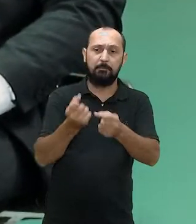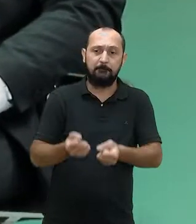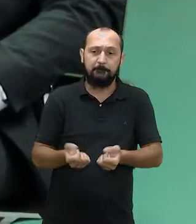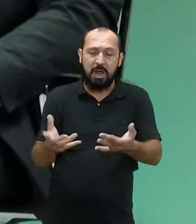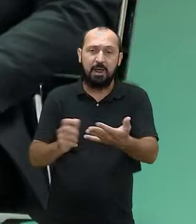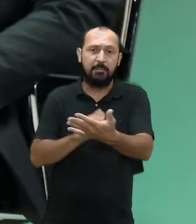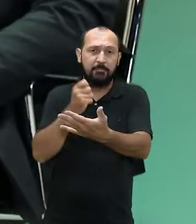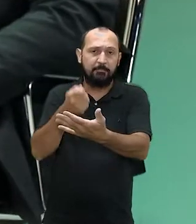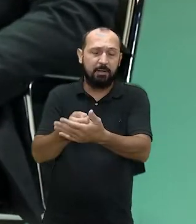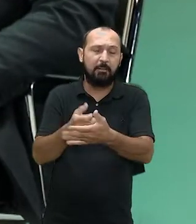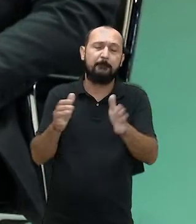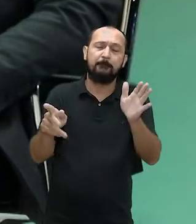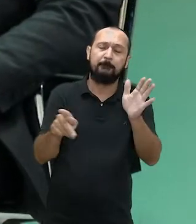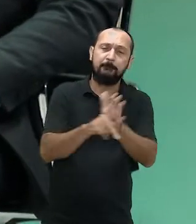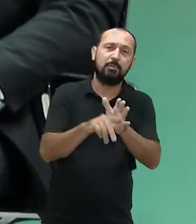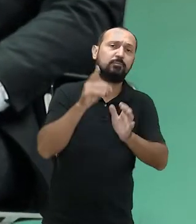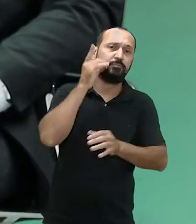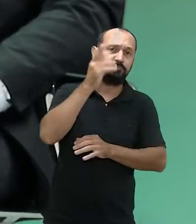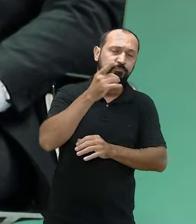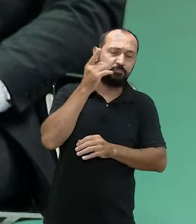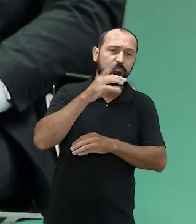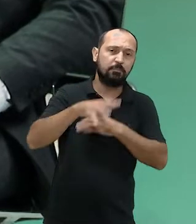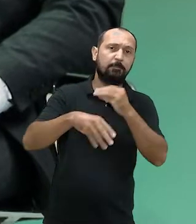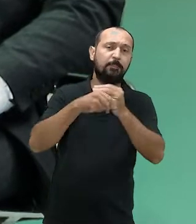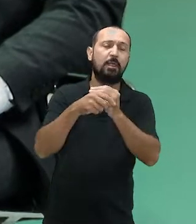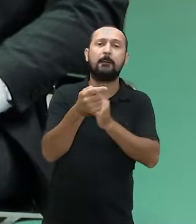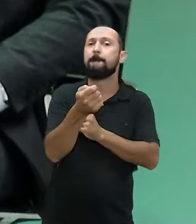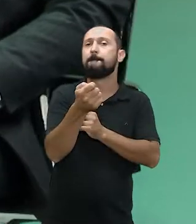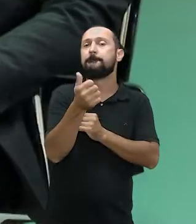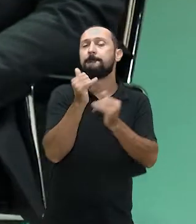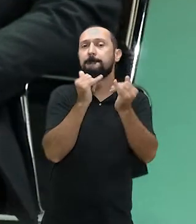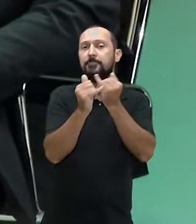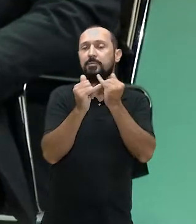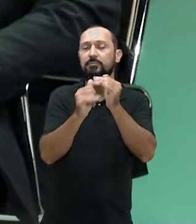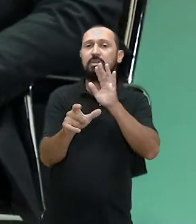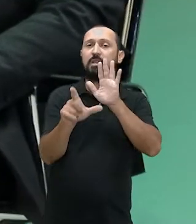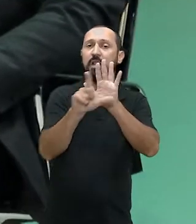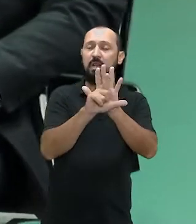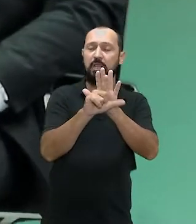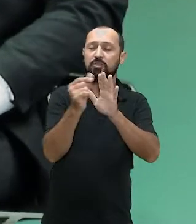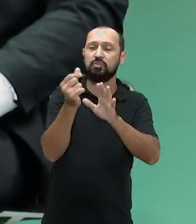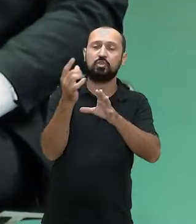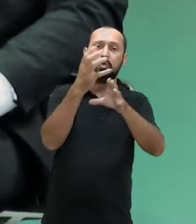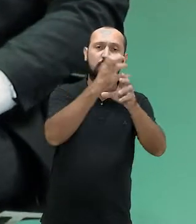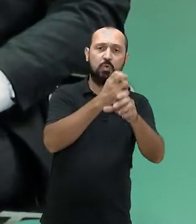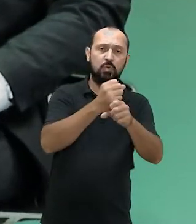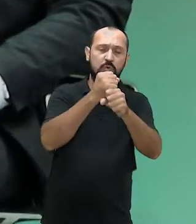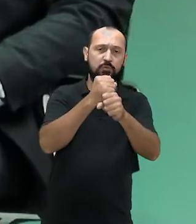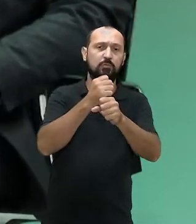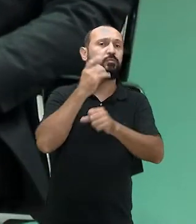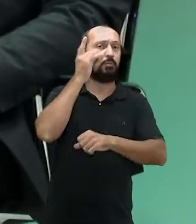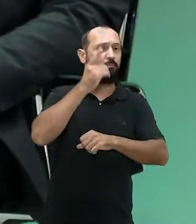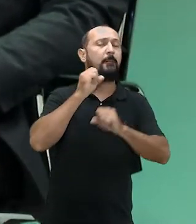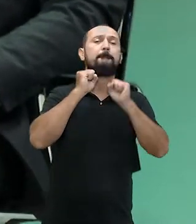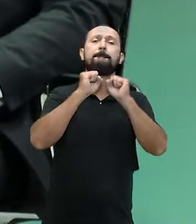dos parlamentares e até de realizar emendas é bem reduzido. Já nas leis orçamentárias, o parlamentar pode realizar